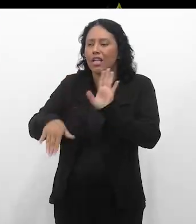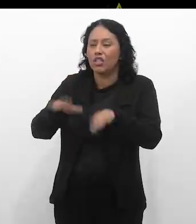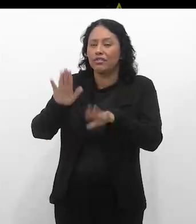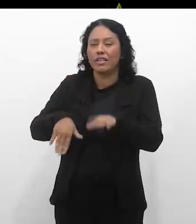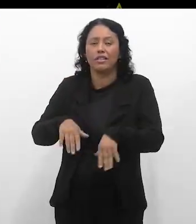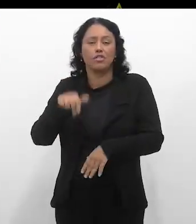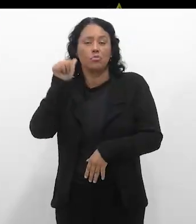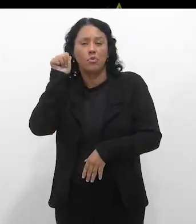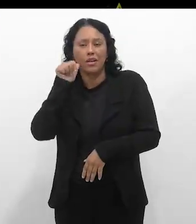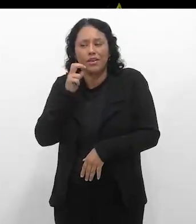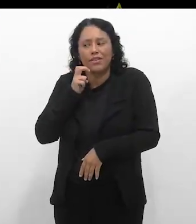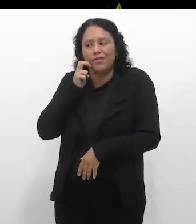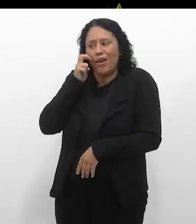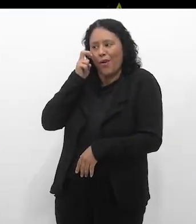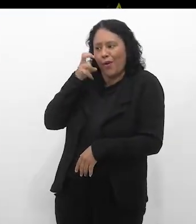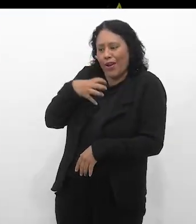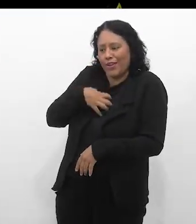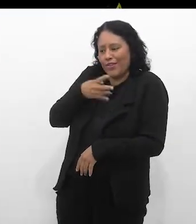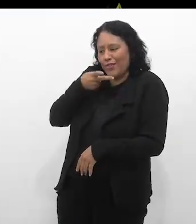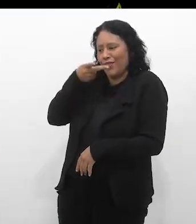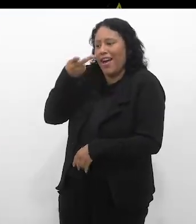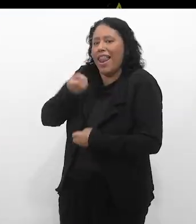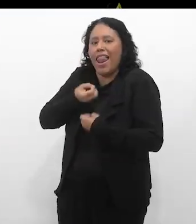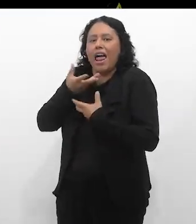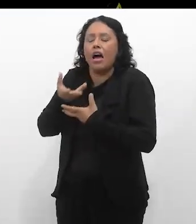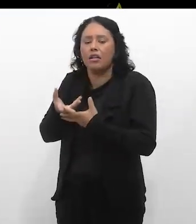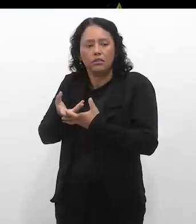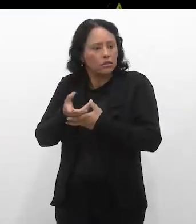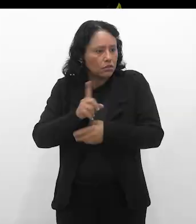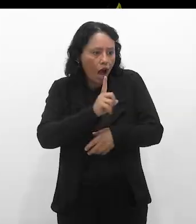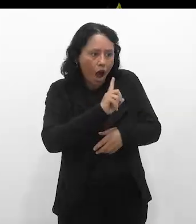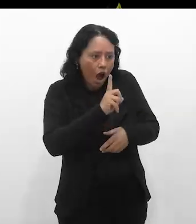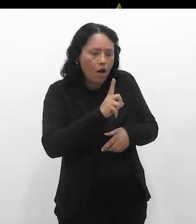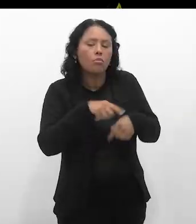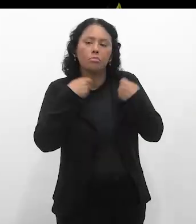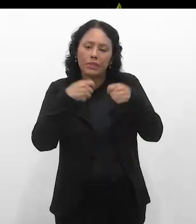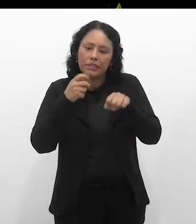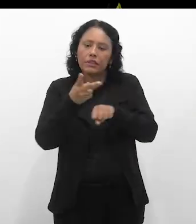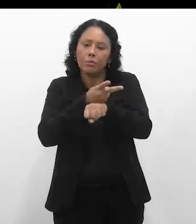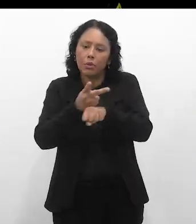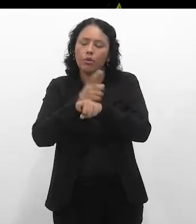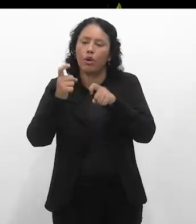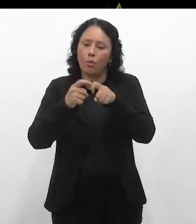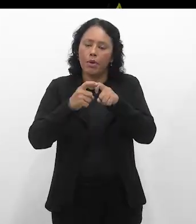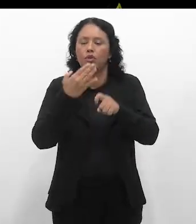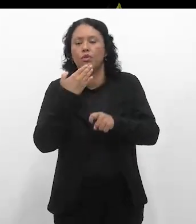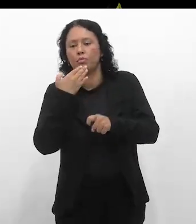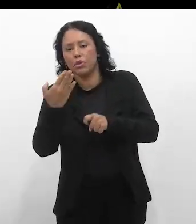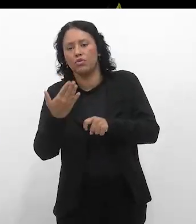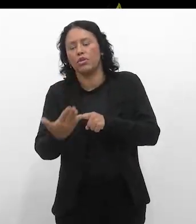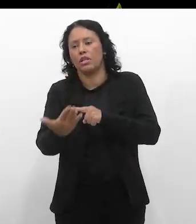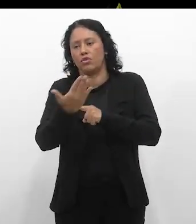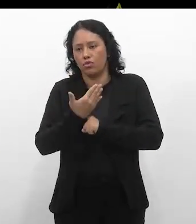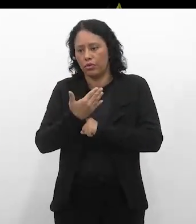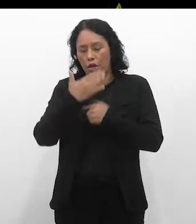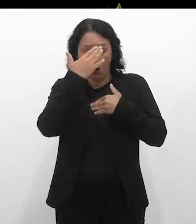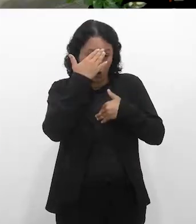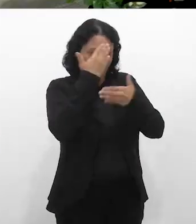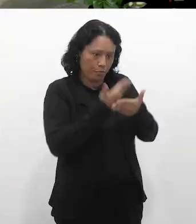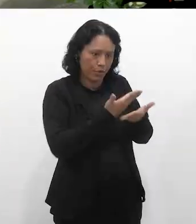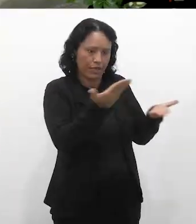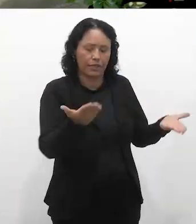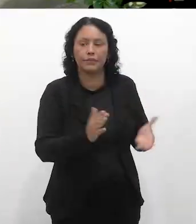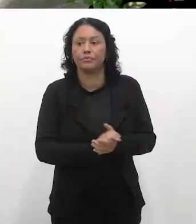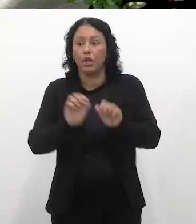né, têm vergonha de falar do que está sentindo. Não pode ter. Tem que procurar um médico e pedir ajuda. Muito